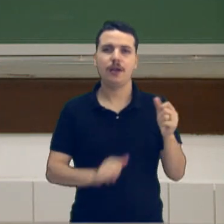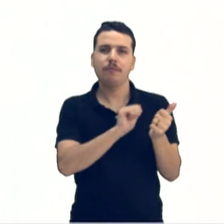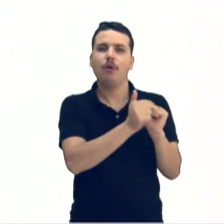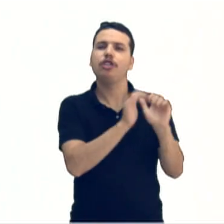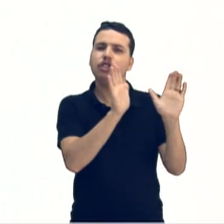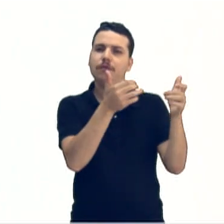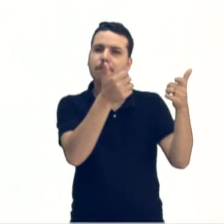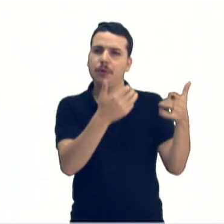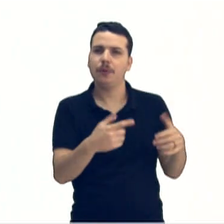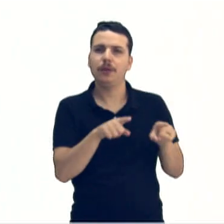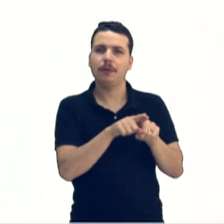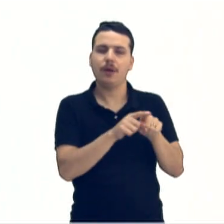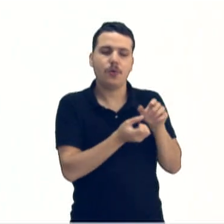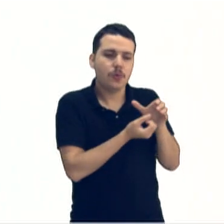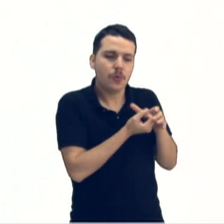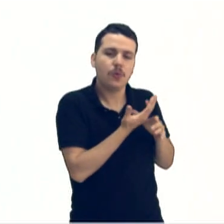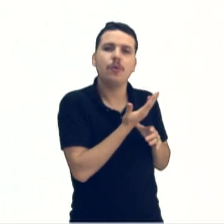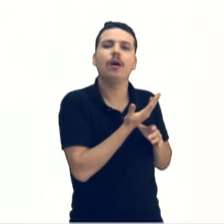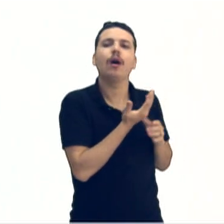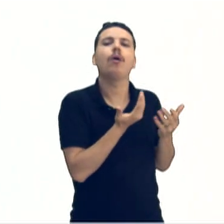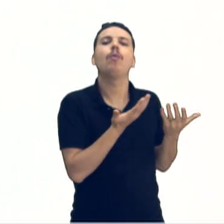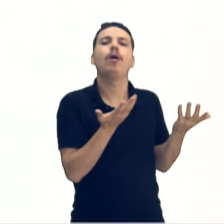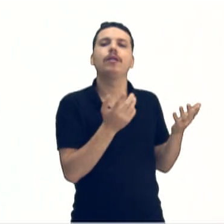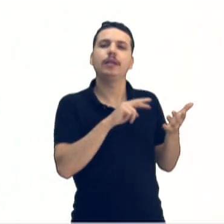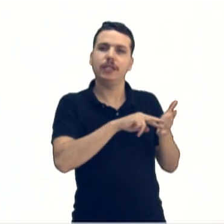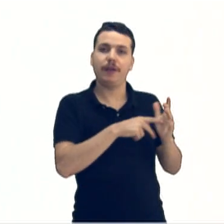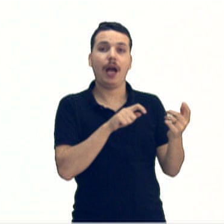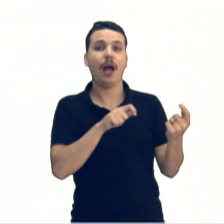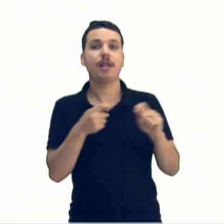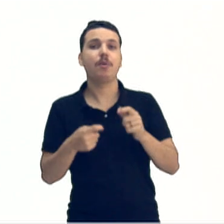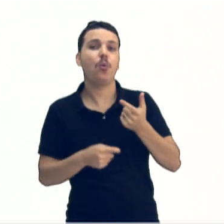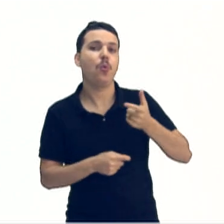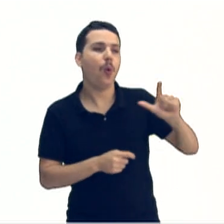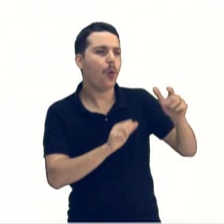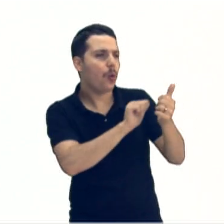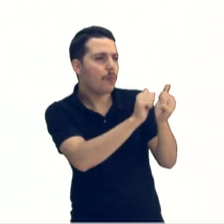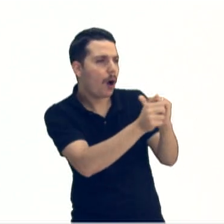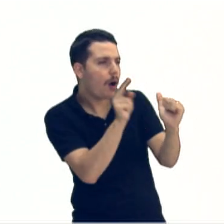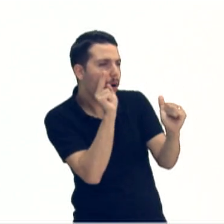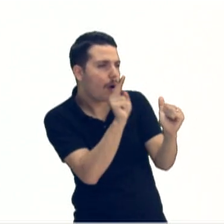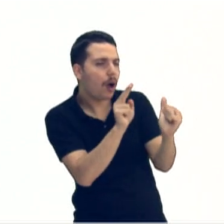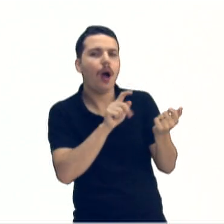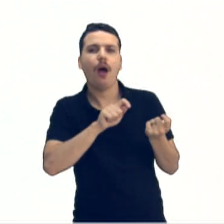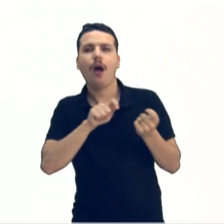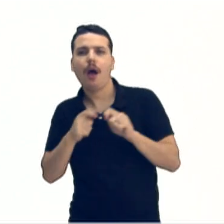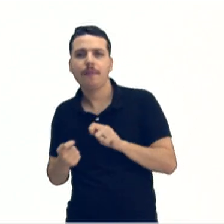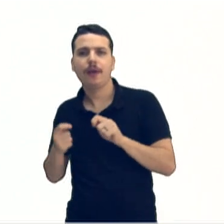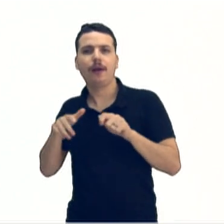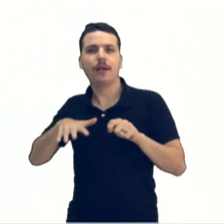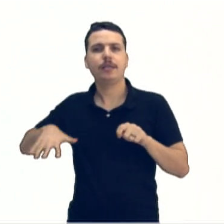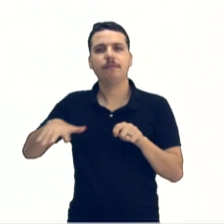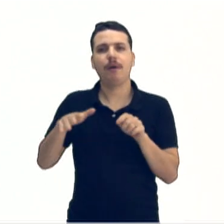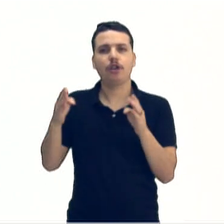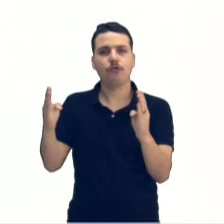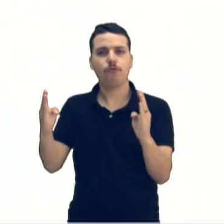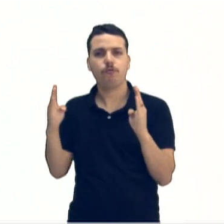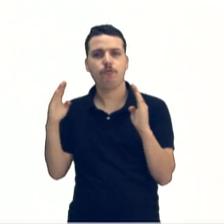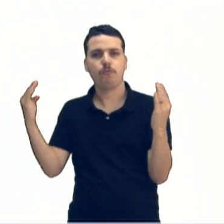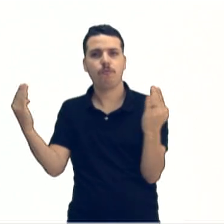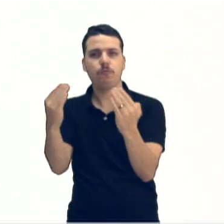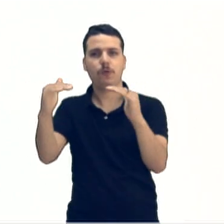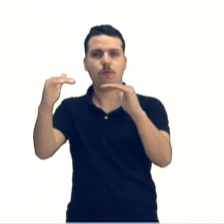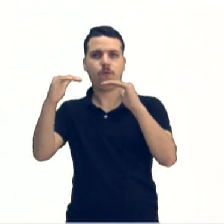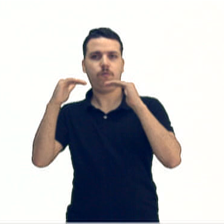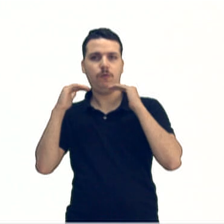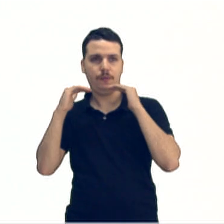também. A origem dele também se refere à adaptação, né, para um espaço fechado, né, tênis muito parecido